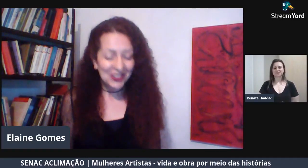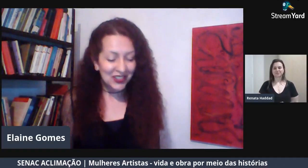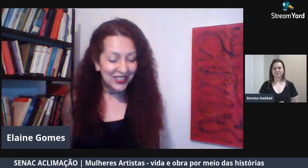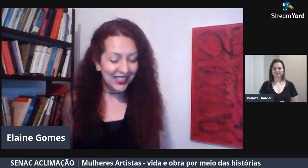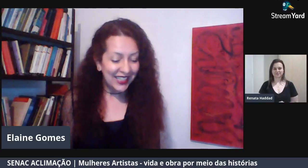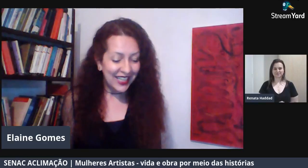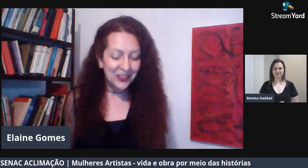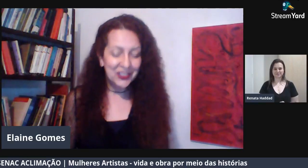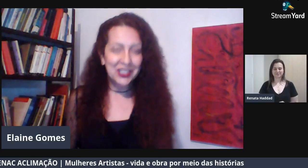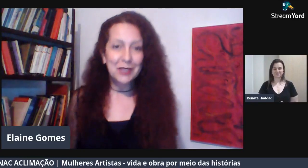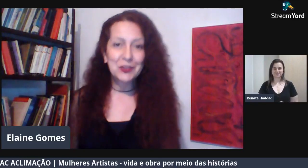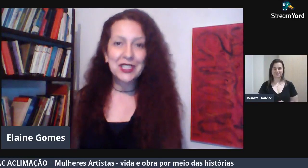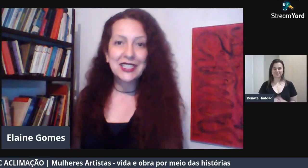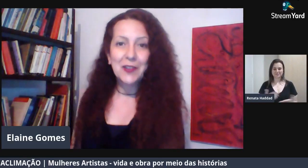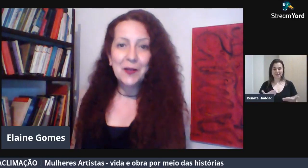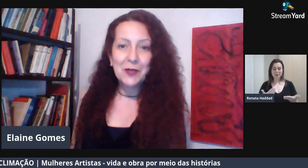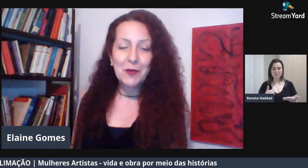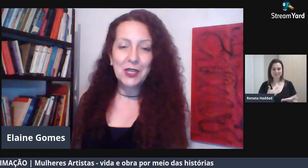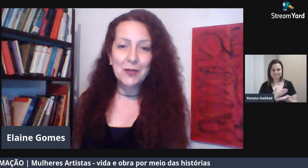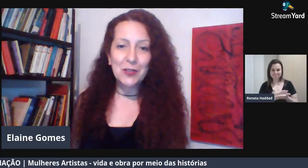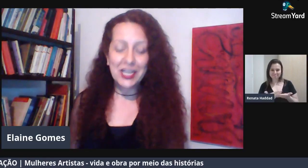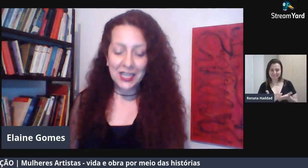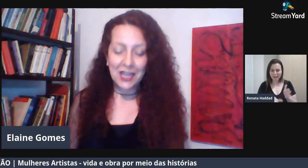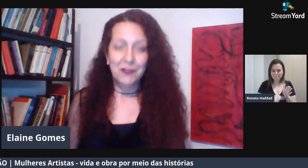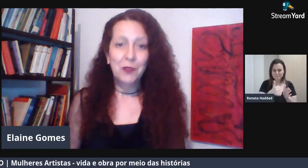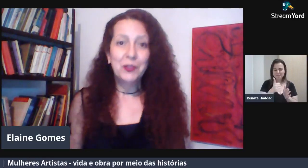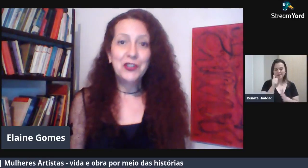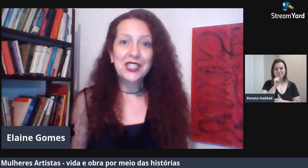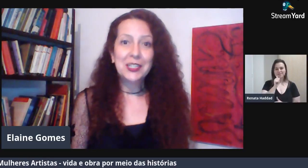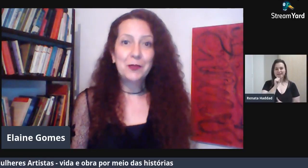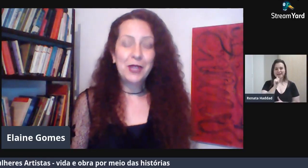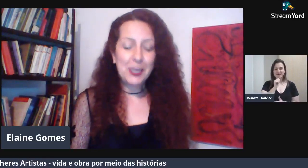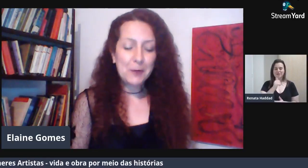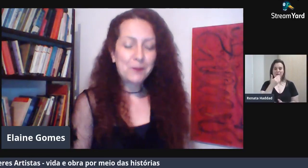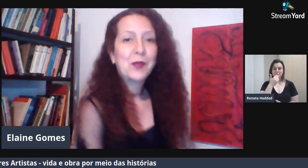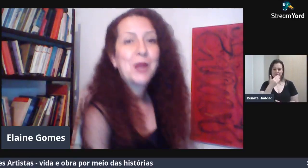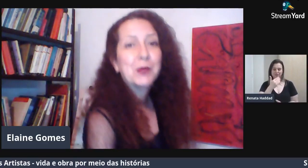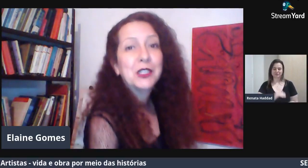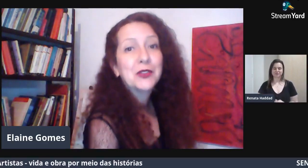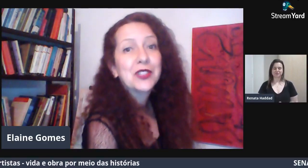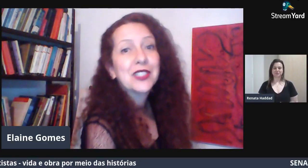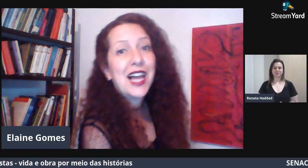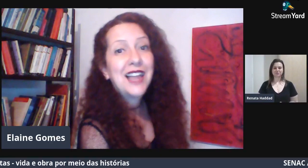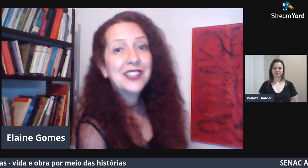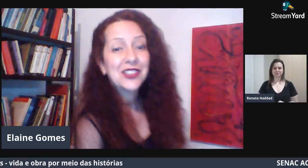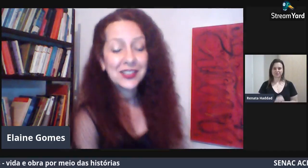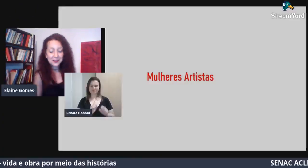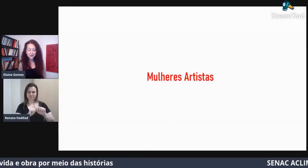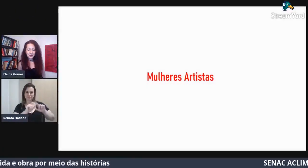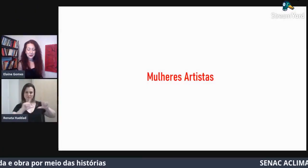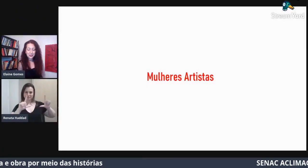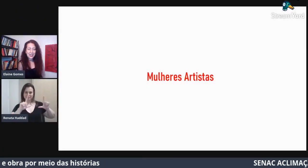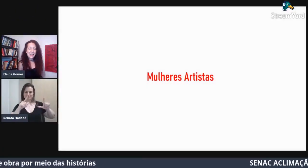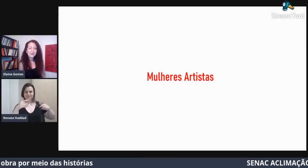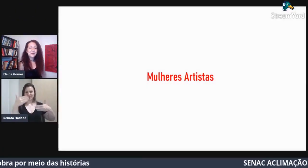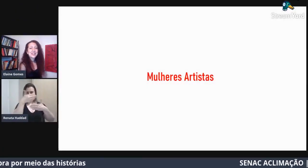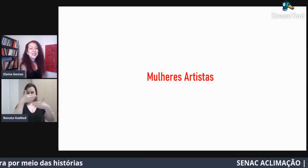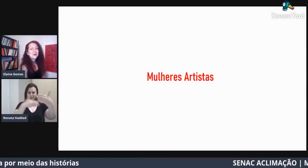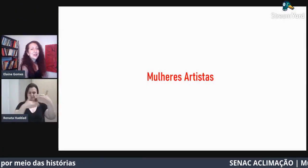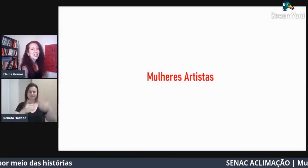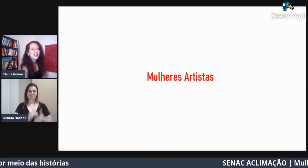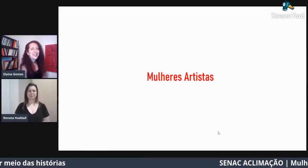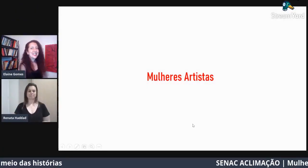O nosso elenco, digamos assim Com a primeira mulher Vou pedir aqui para abrir os slides Vamos lá